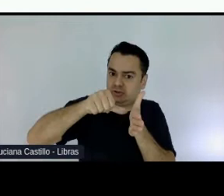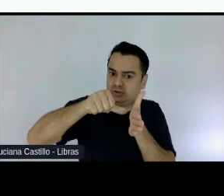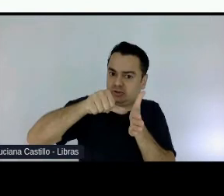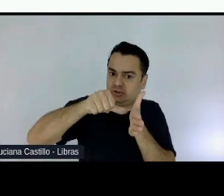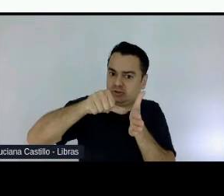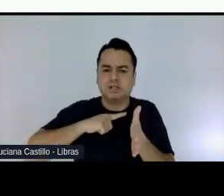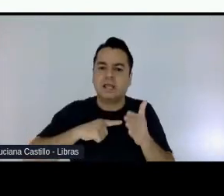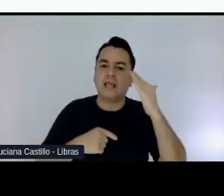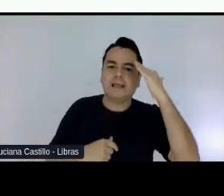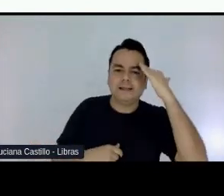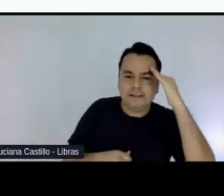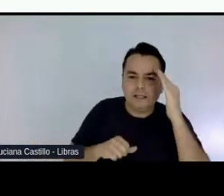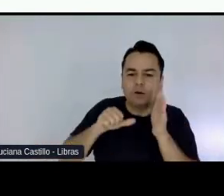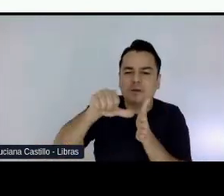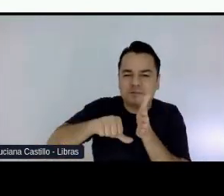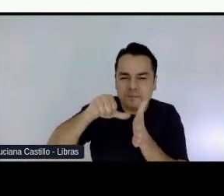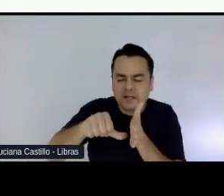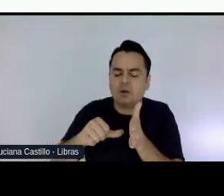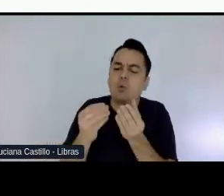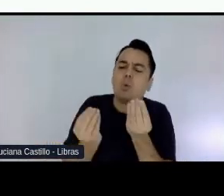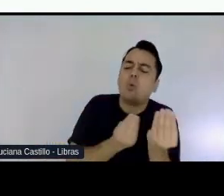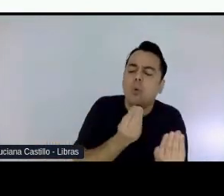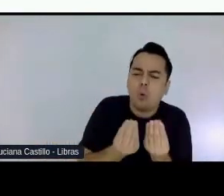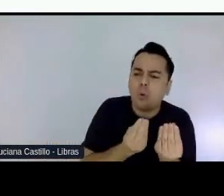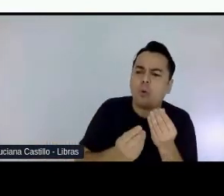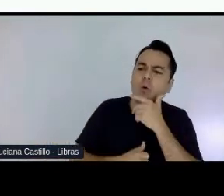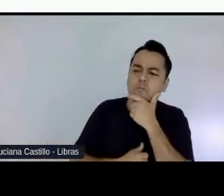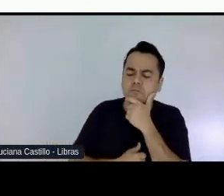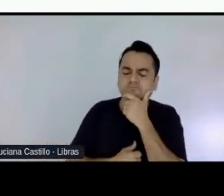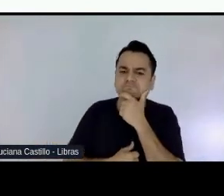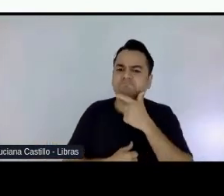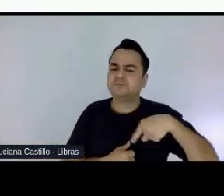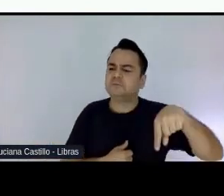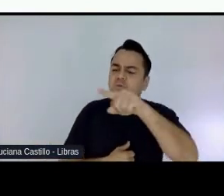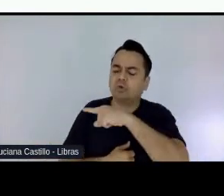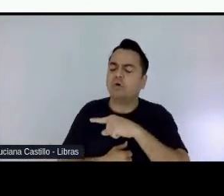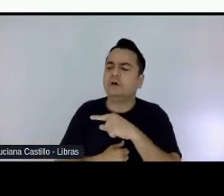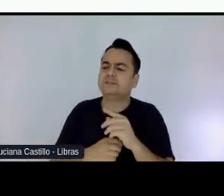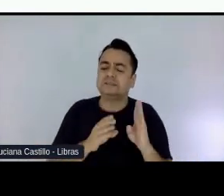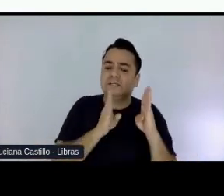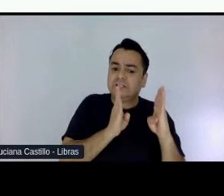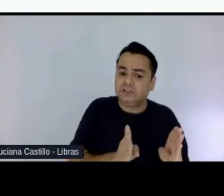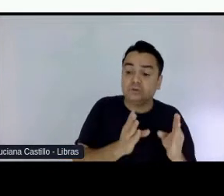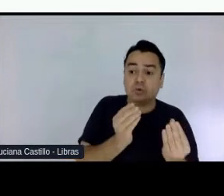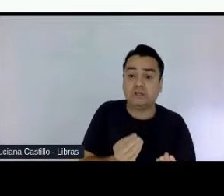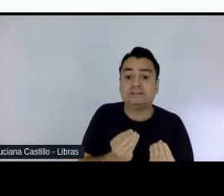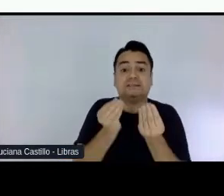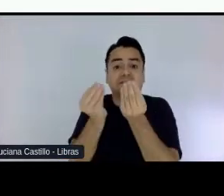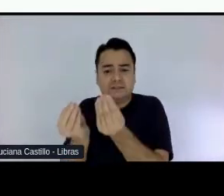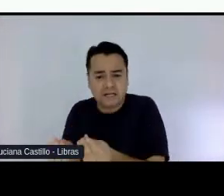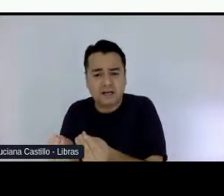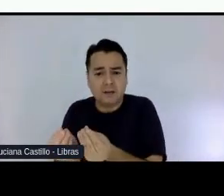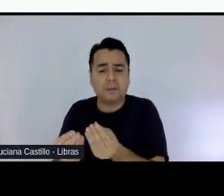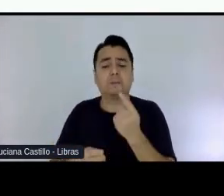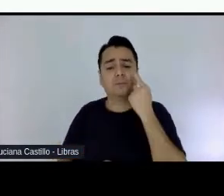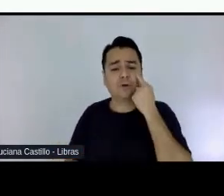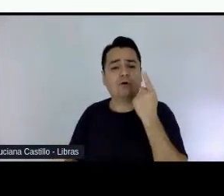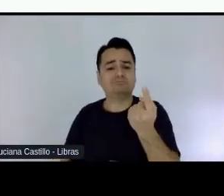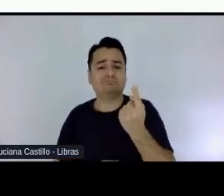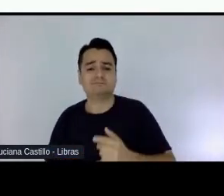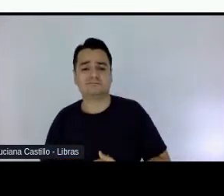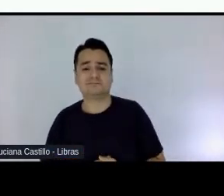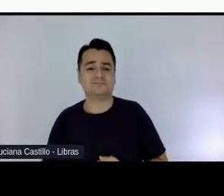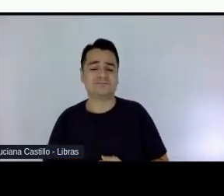entendendo aonde a gente ia criar o ritmo de entrega e olha ali, passou a